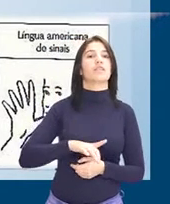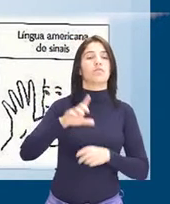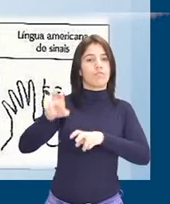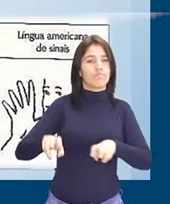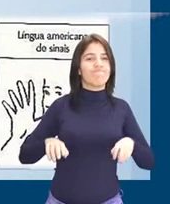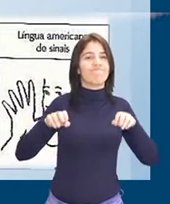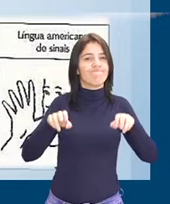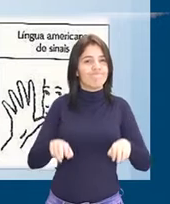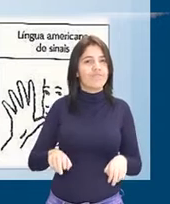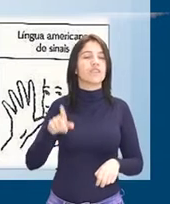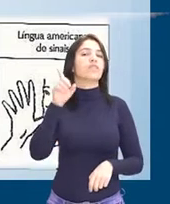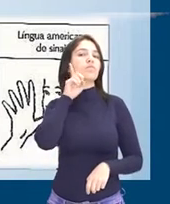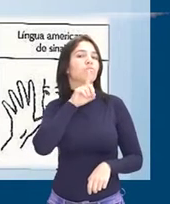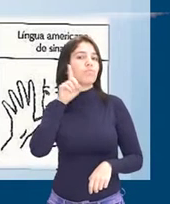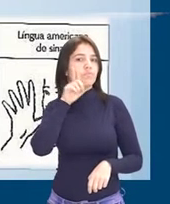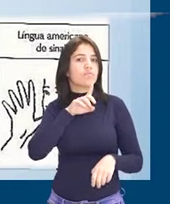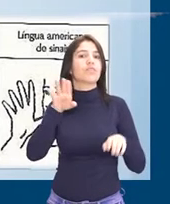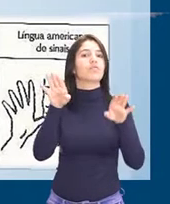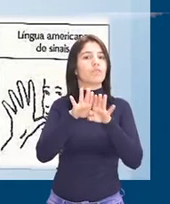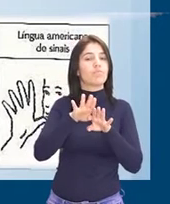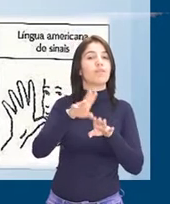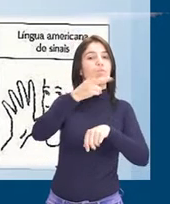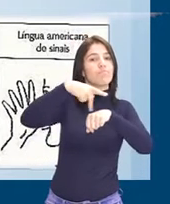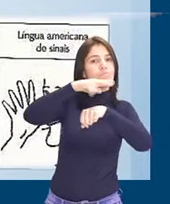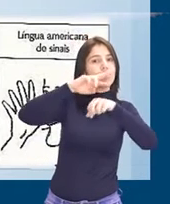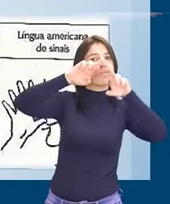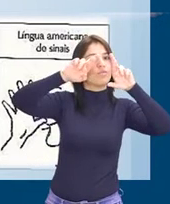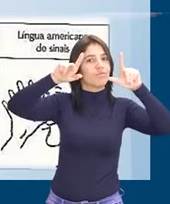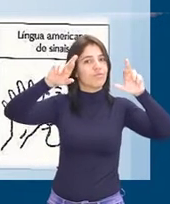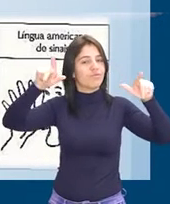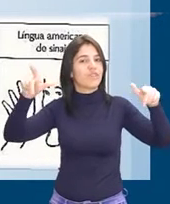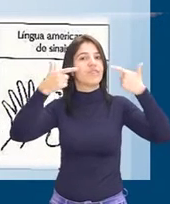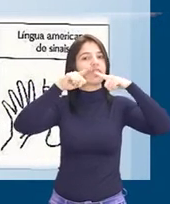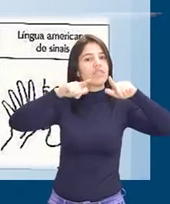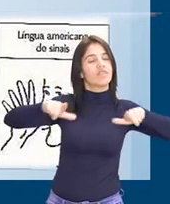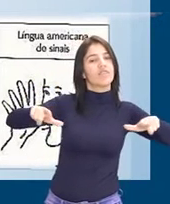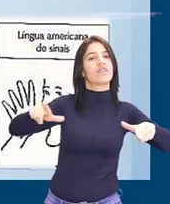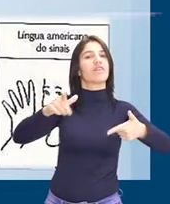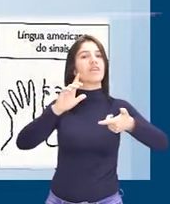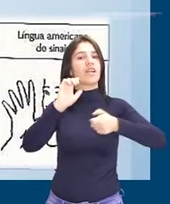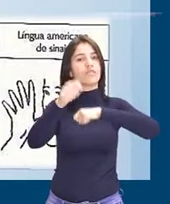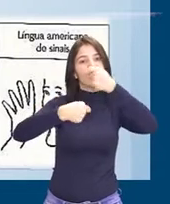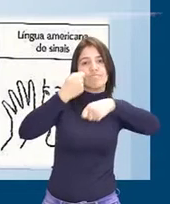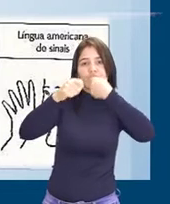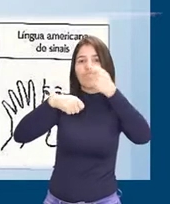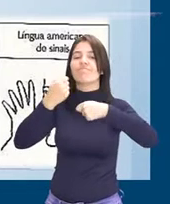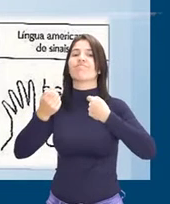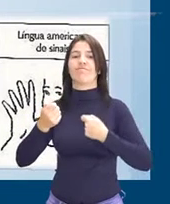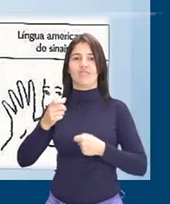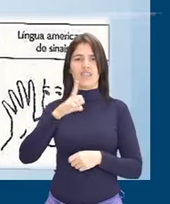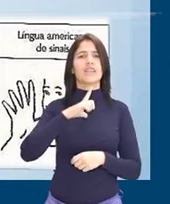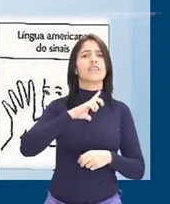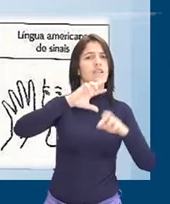americana. Como eu tinha dito anteriormente na aula, existem uma diferença